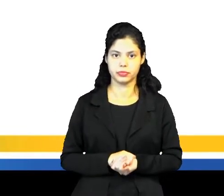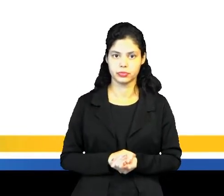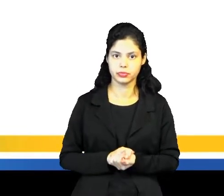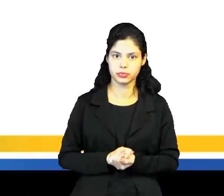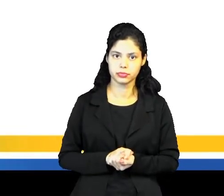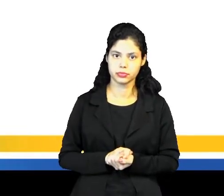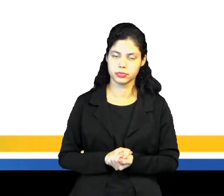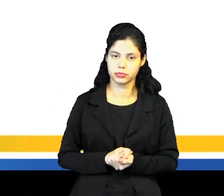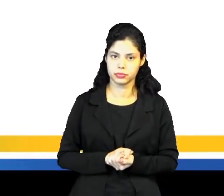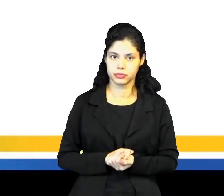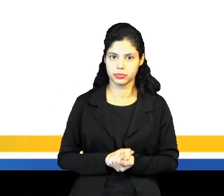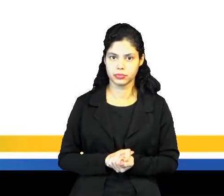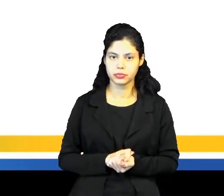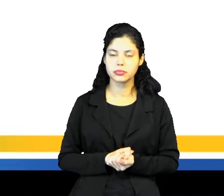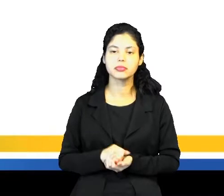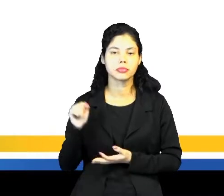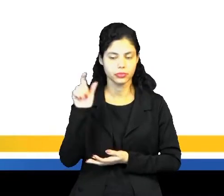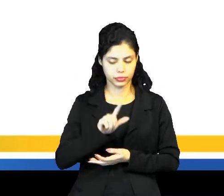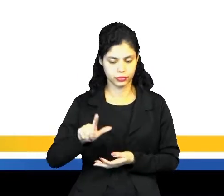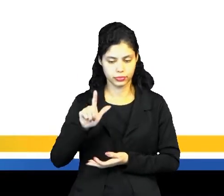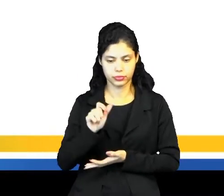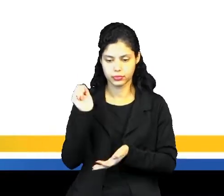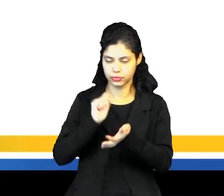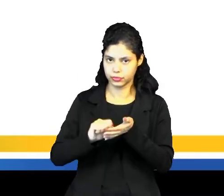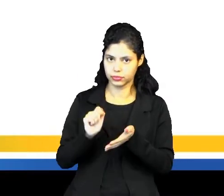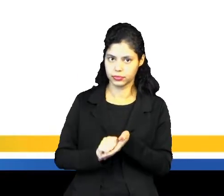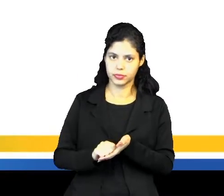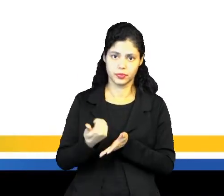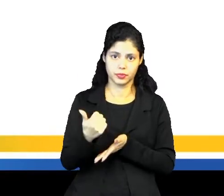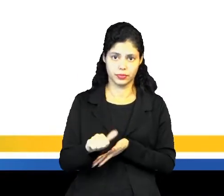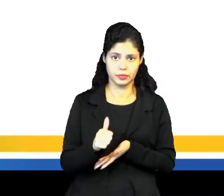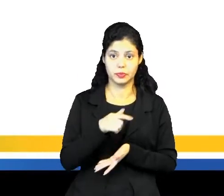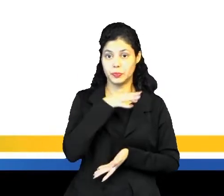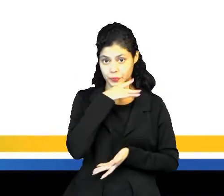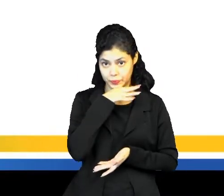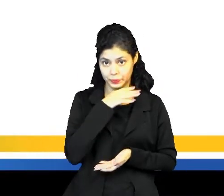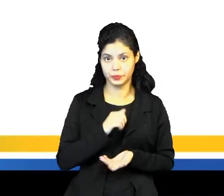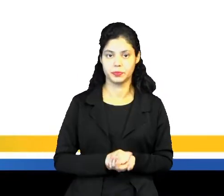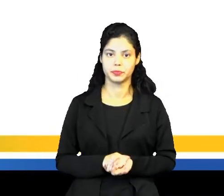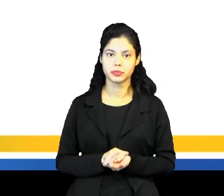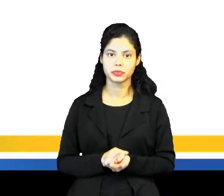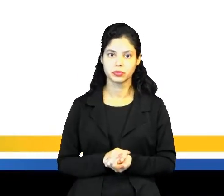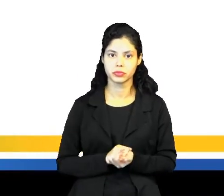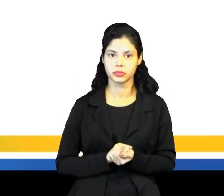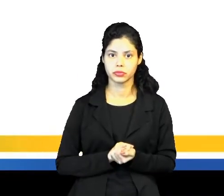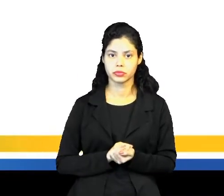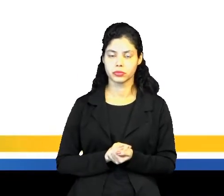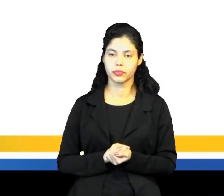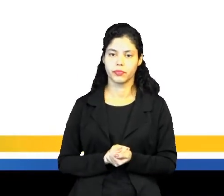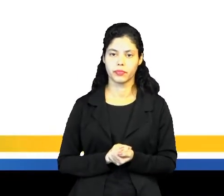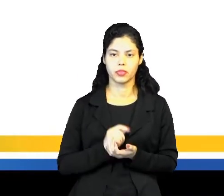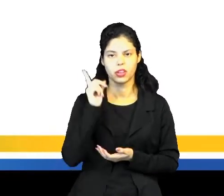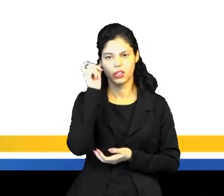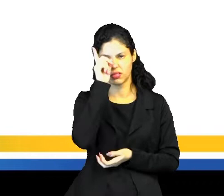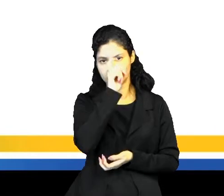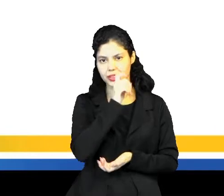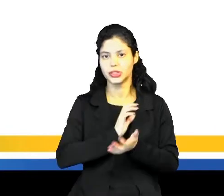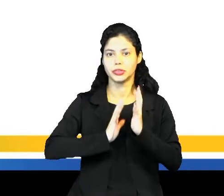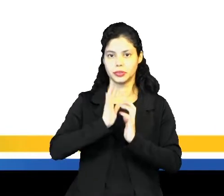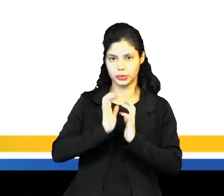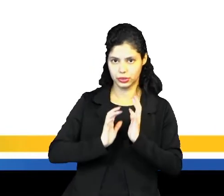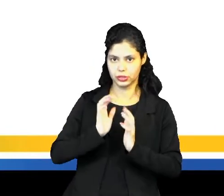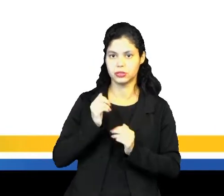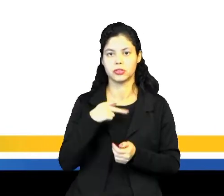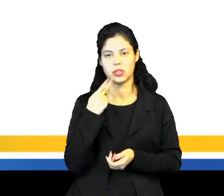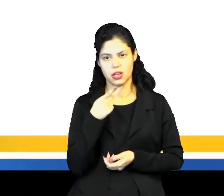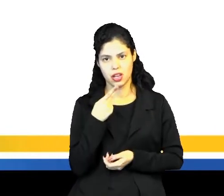né? Geralmente quem é excelente na literatura, na escrita, ele peca no cálculo. Confuso de palavra, ou seja, uma pessoa confusa de palavra,